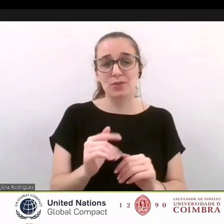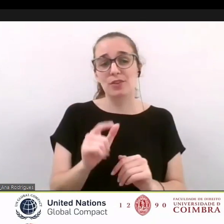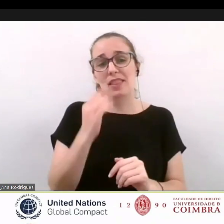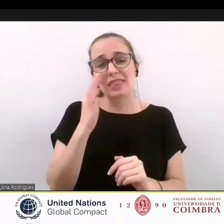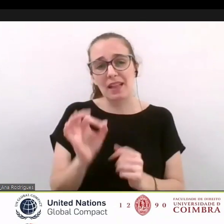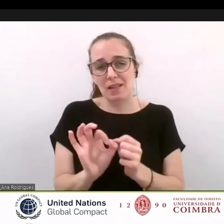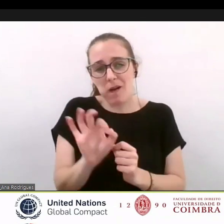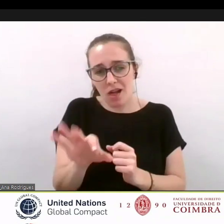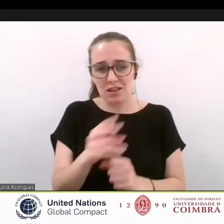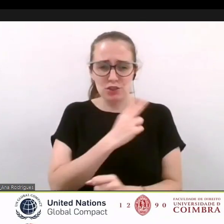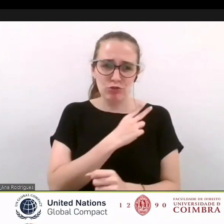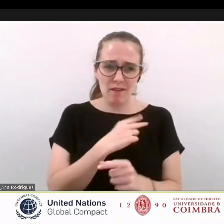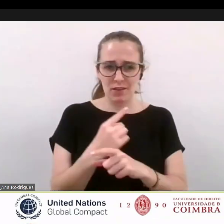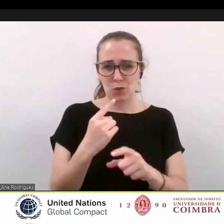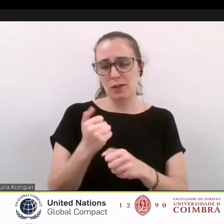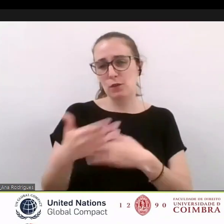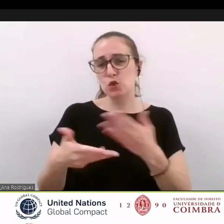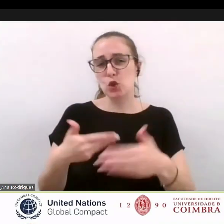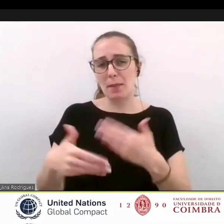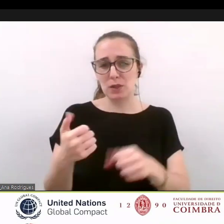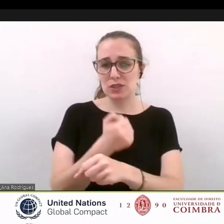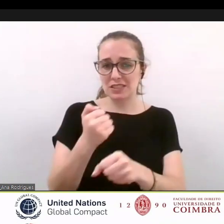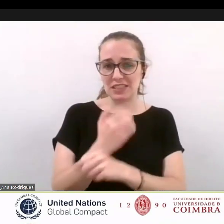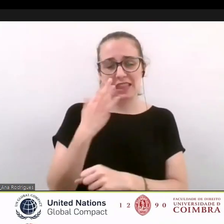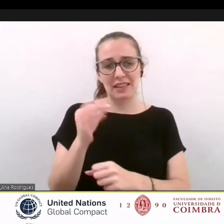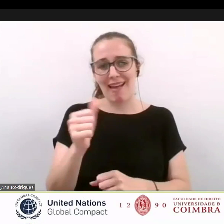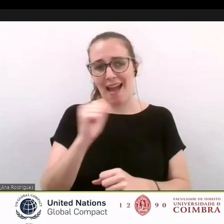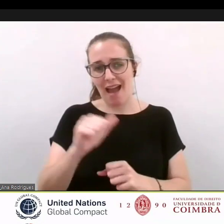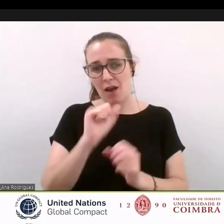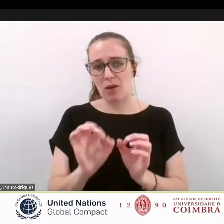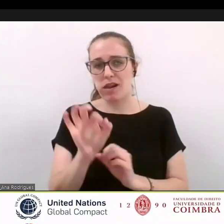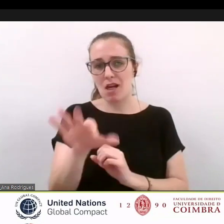sugestões para o próprio funcionamento do serviço em que está integrado,